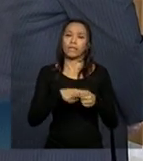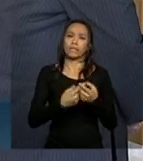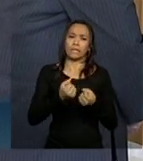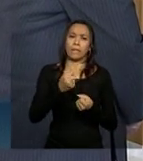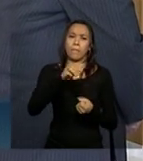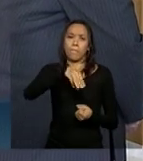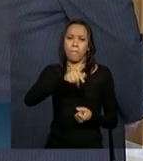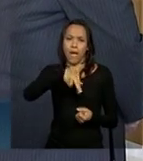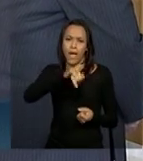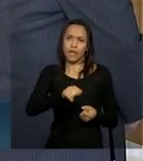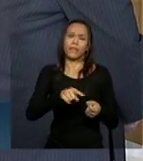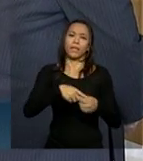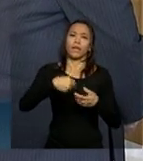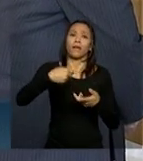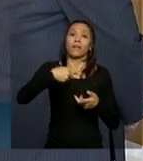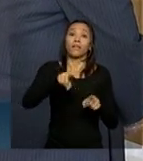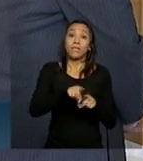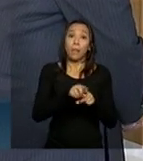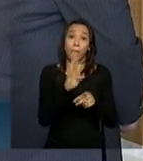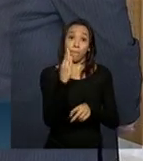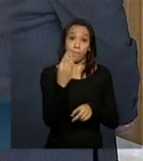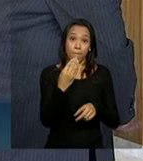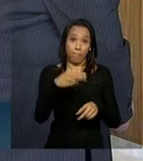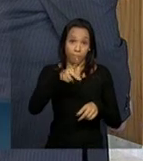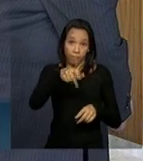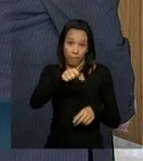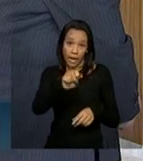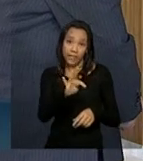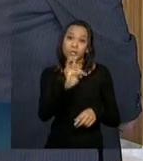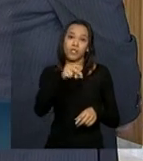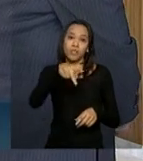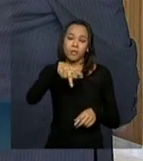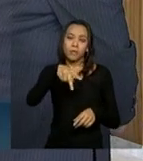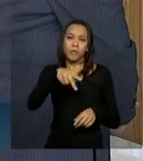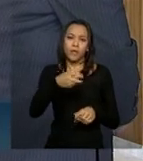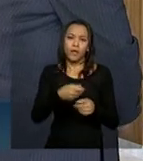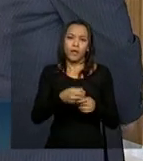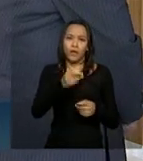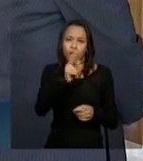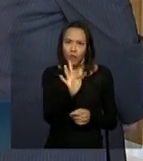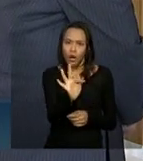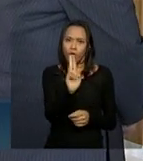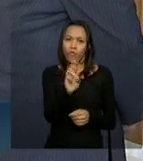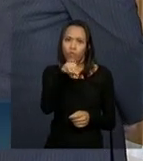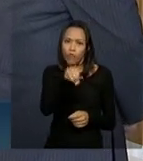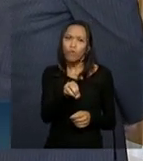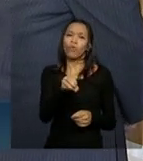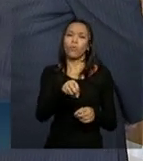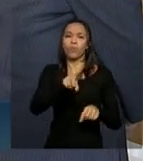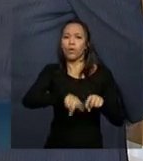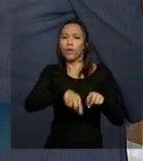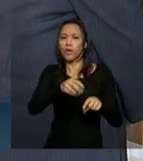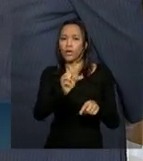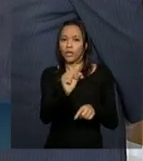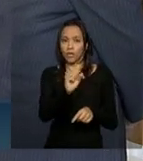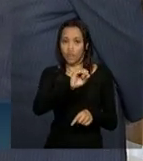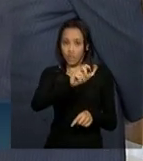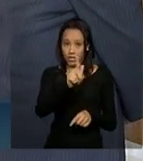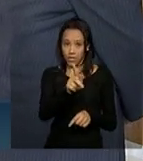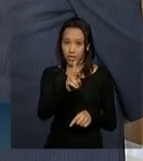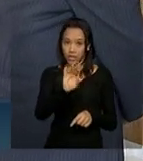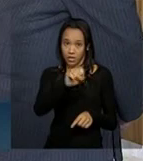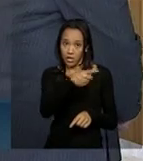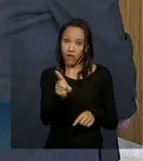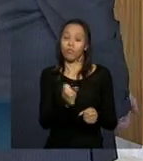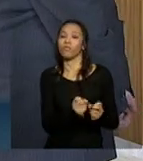mecânicas, pasta de madeira, fumo, sementes de grãos, entre outros. E o Brasil compra da Hungria